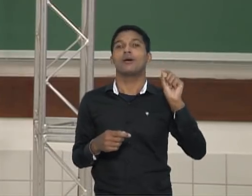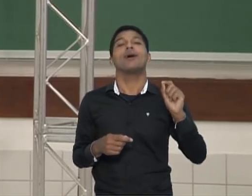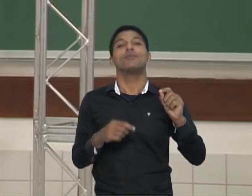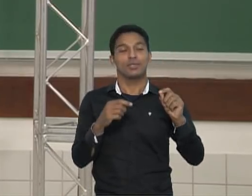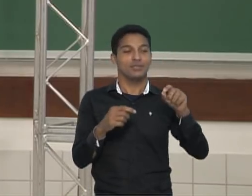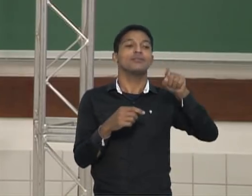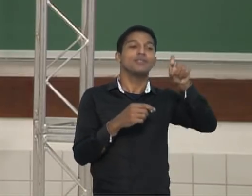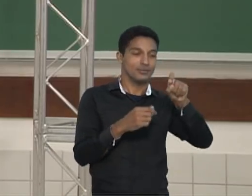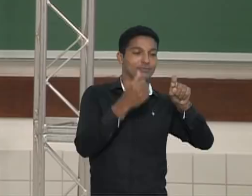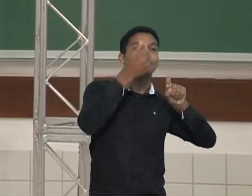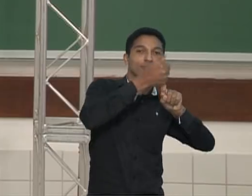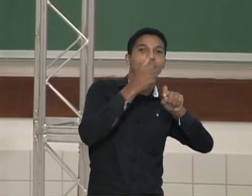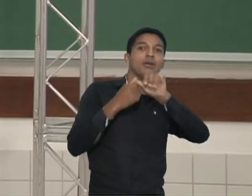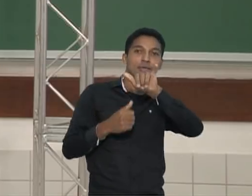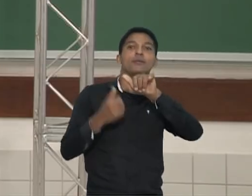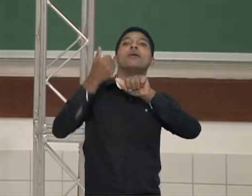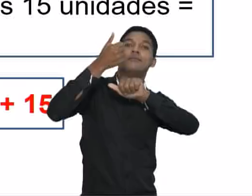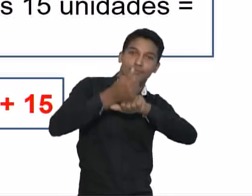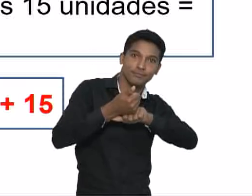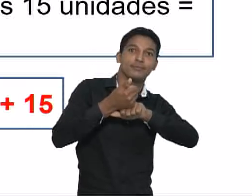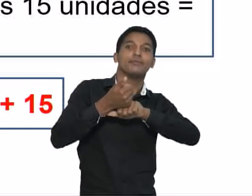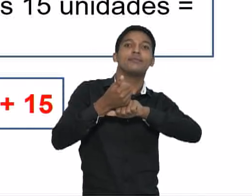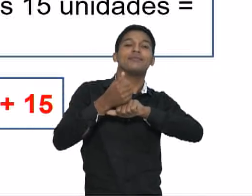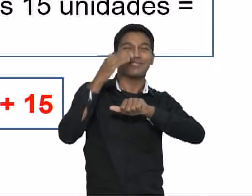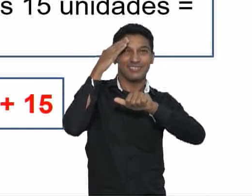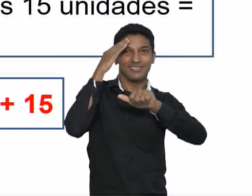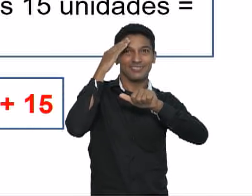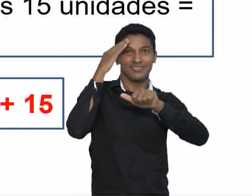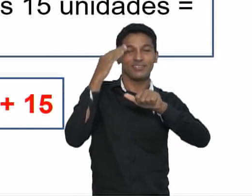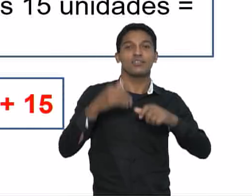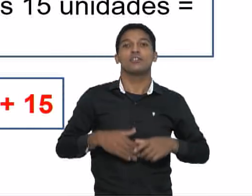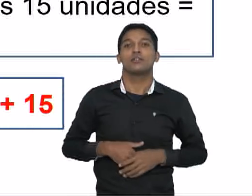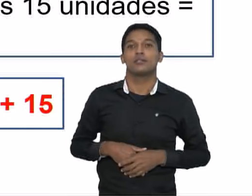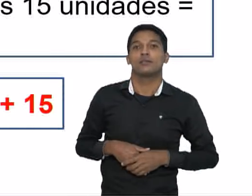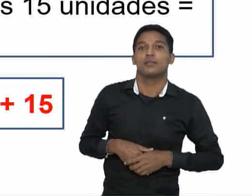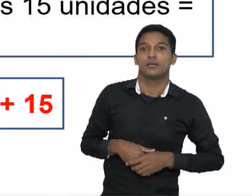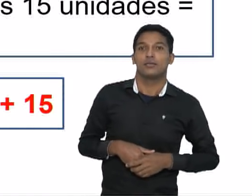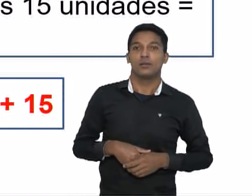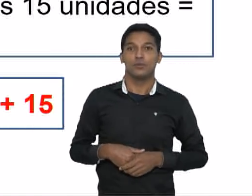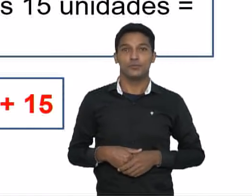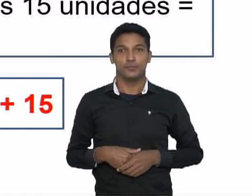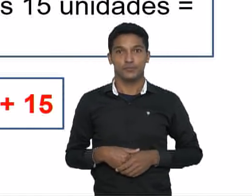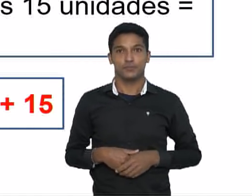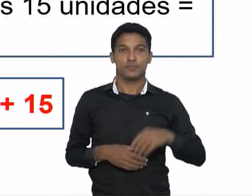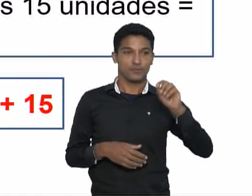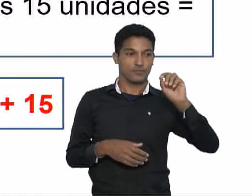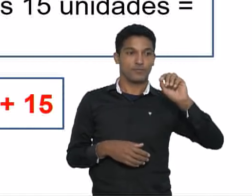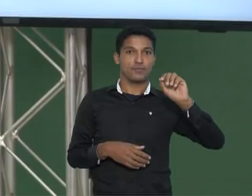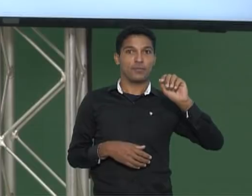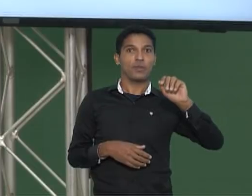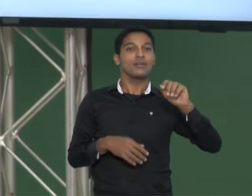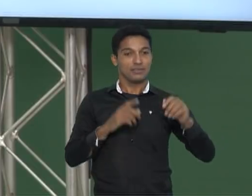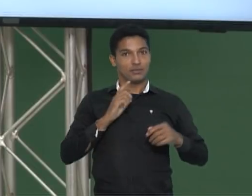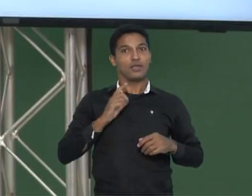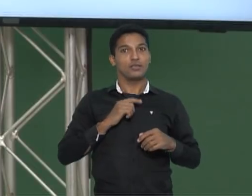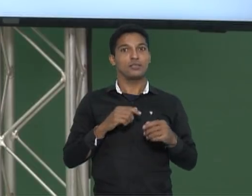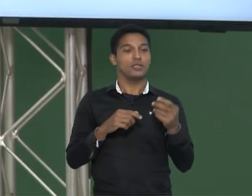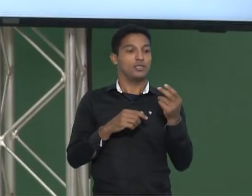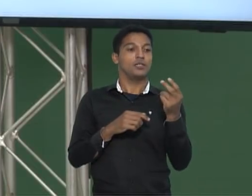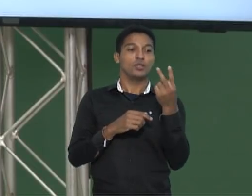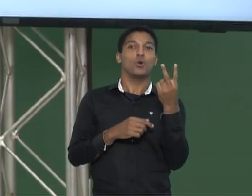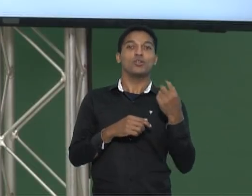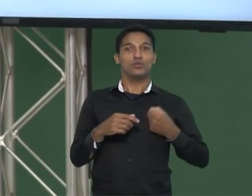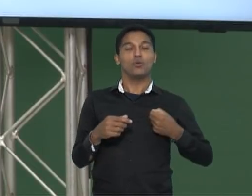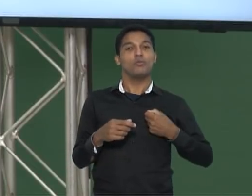definido x e y. O cubo da soma de dois números mais 15. Então, está aqui o cubo da soma de dois números,